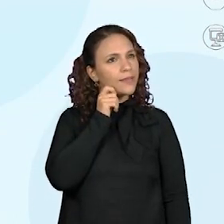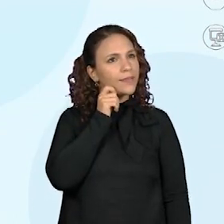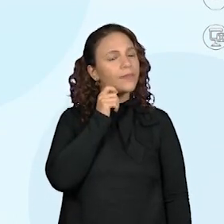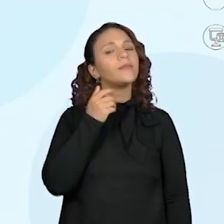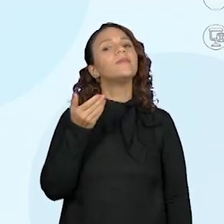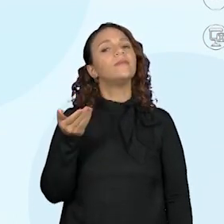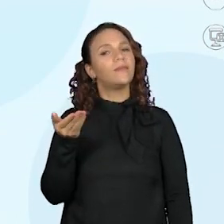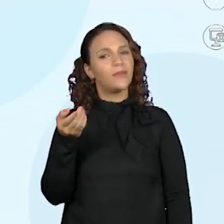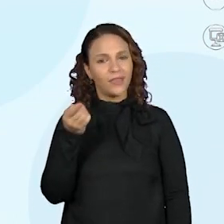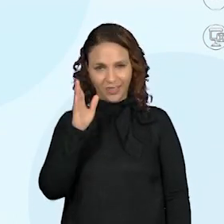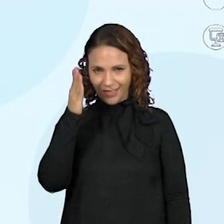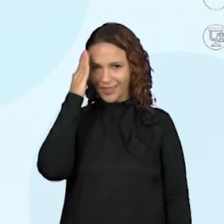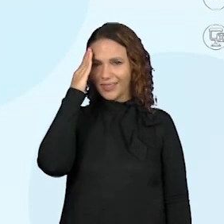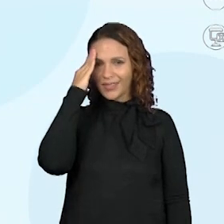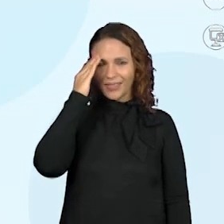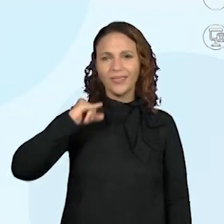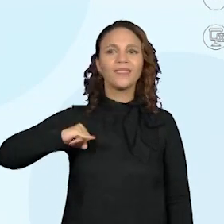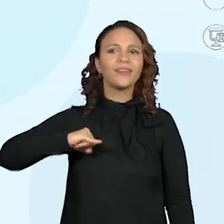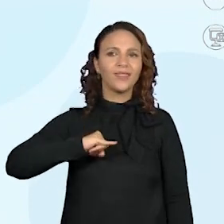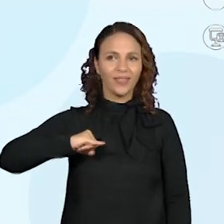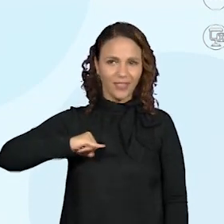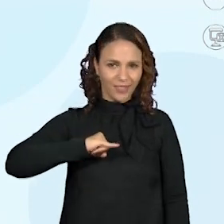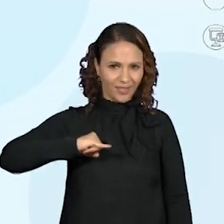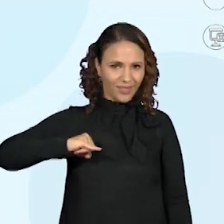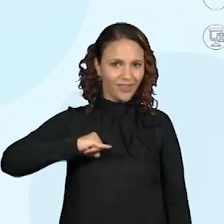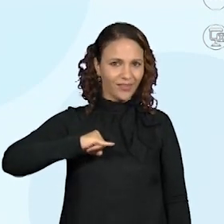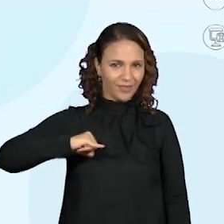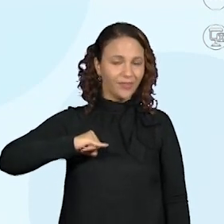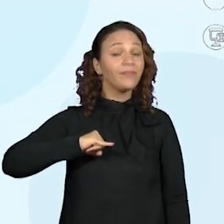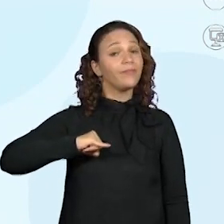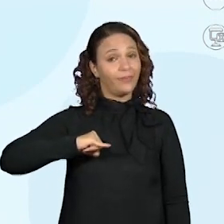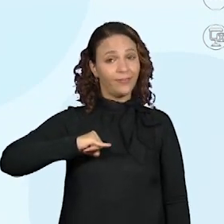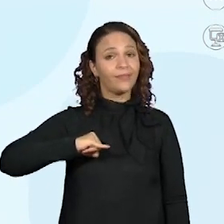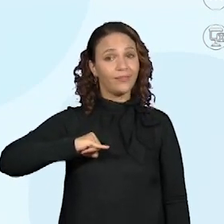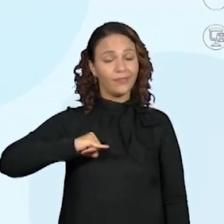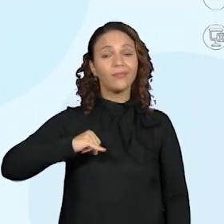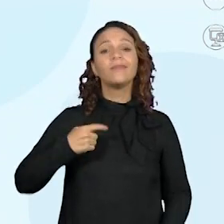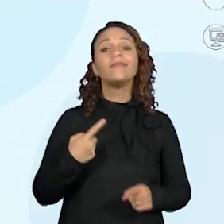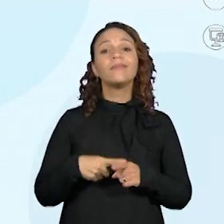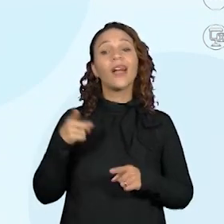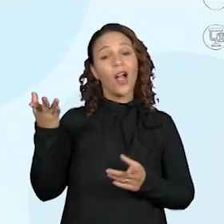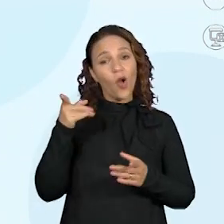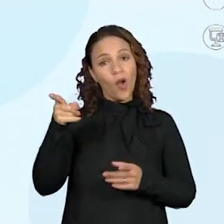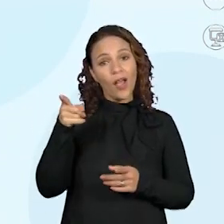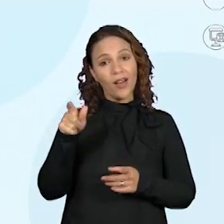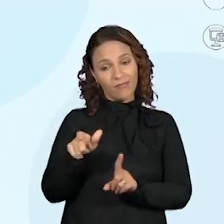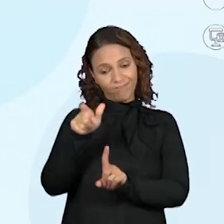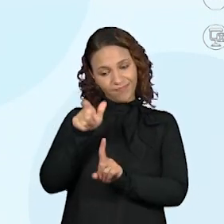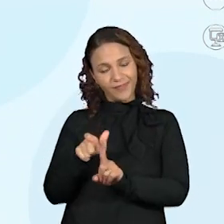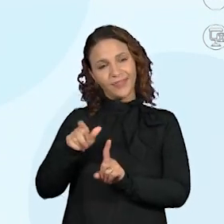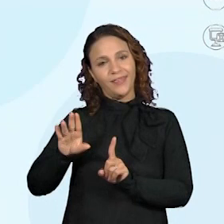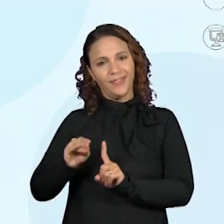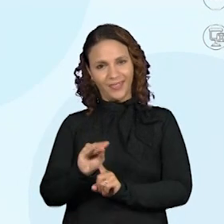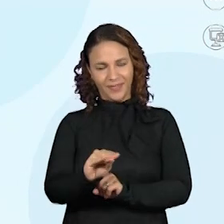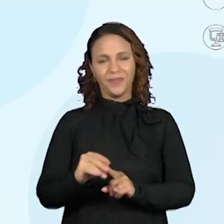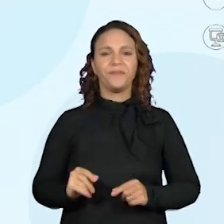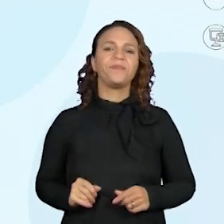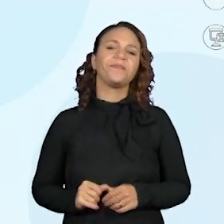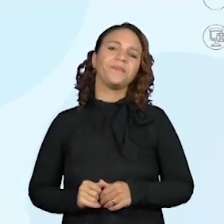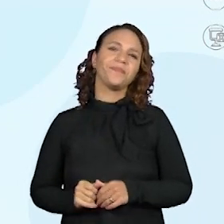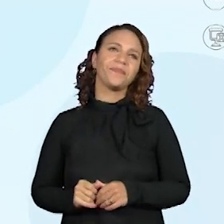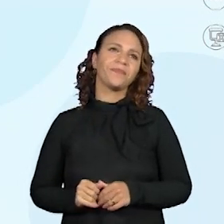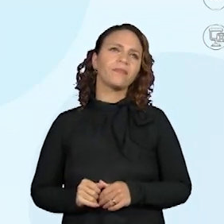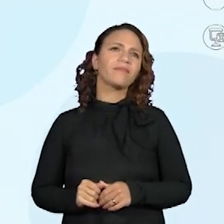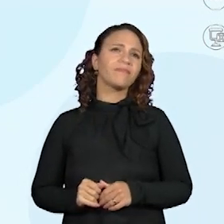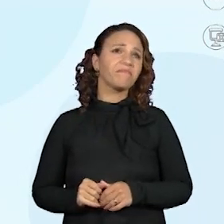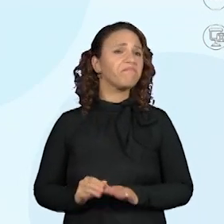Tenho certeza que você respondeu. O travessão, porque o personagem irá falar. Travessão.